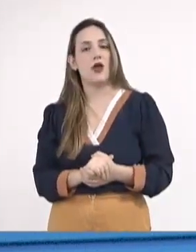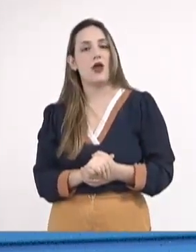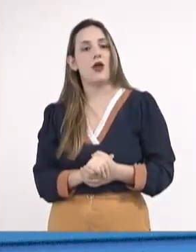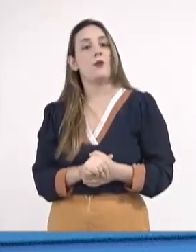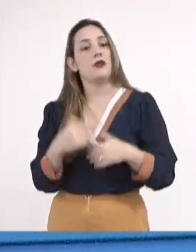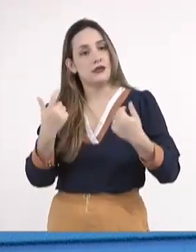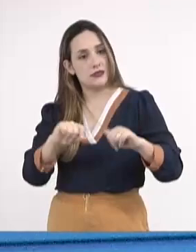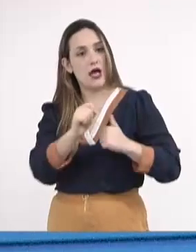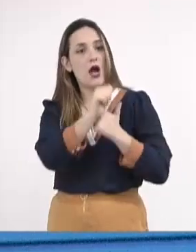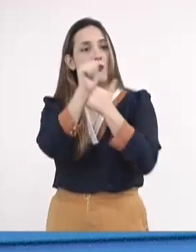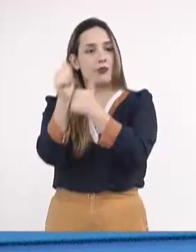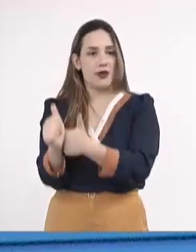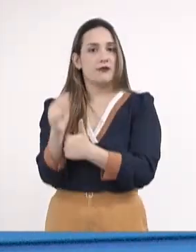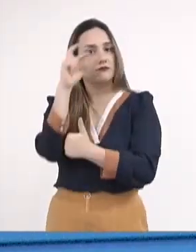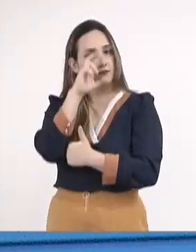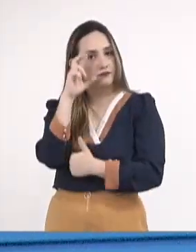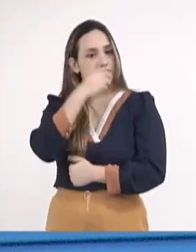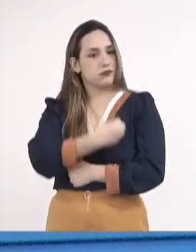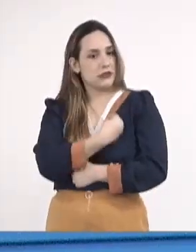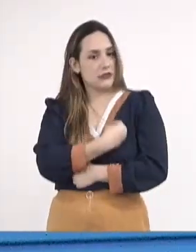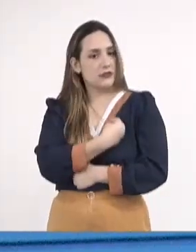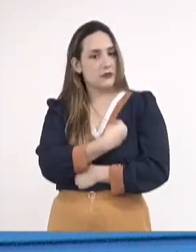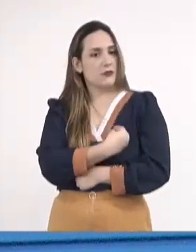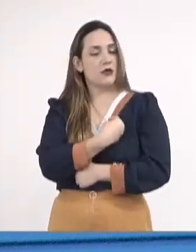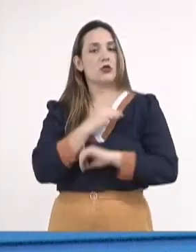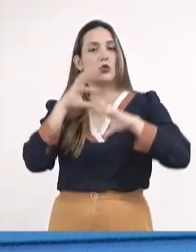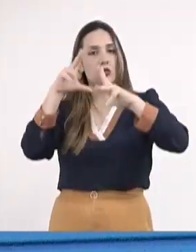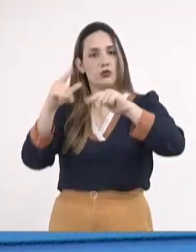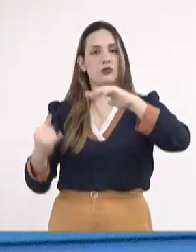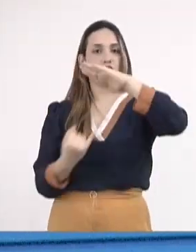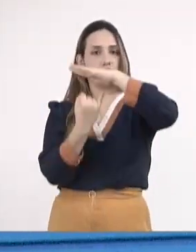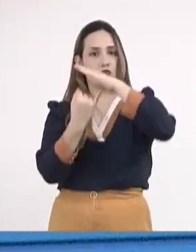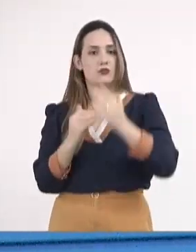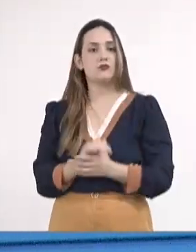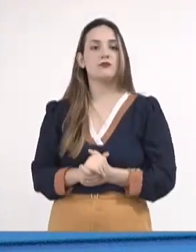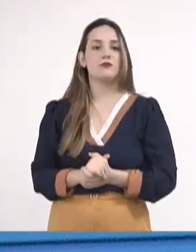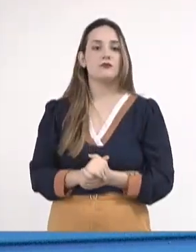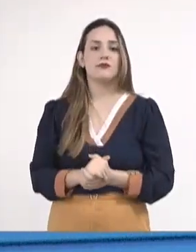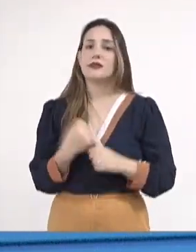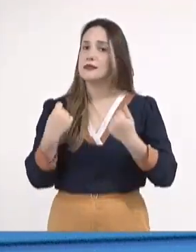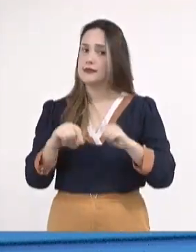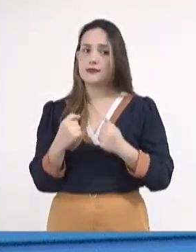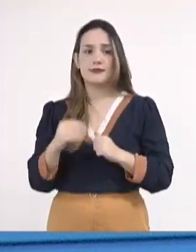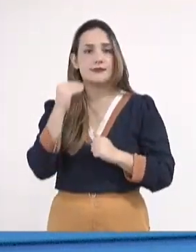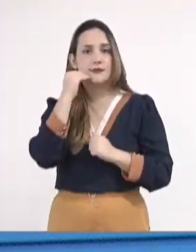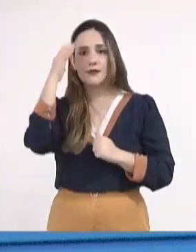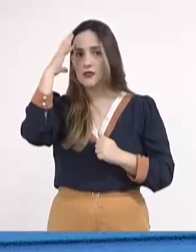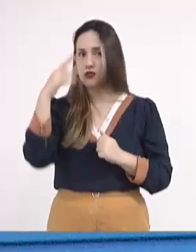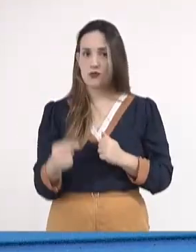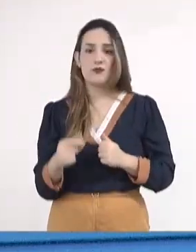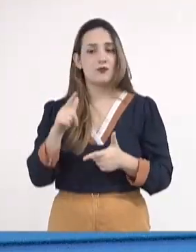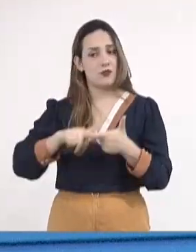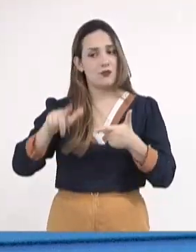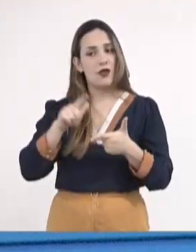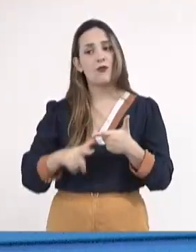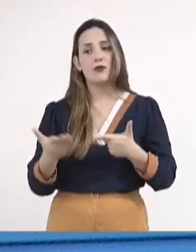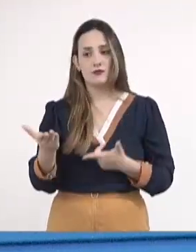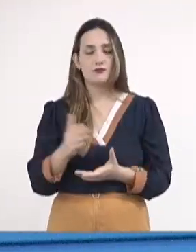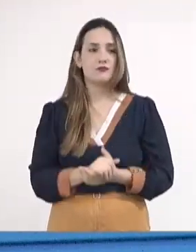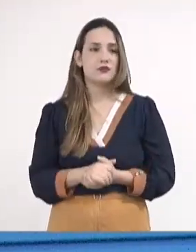juntamente com as entidades e o Governo do Estado na busca de soluções para esse problema